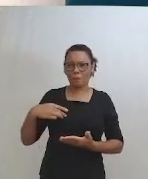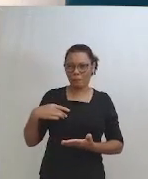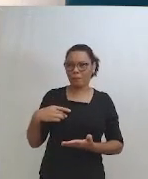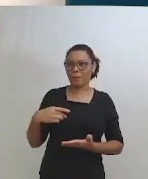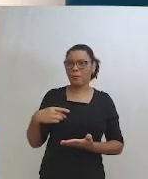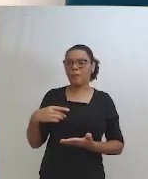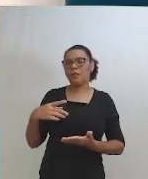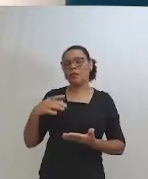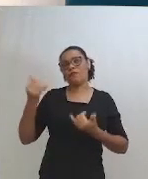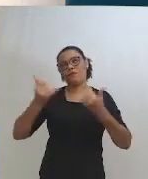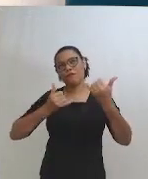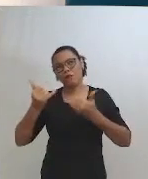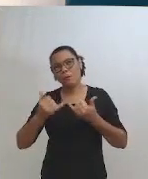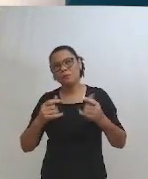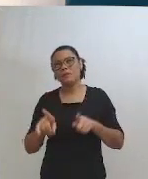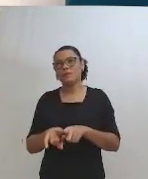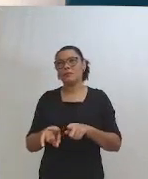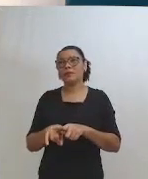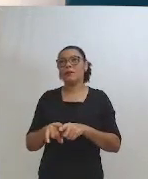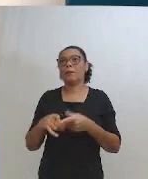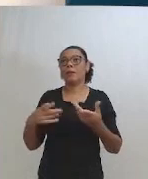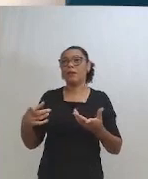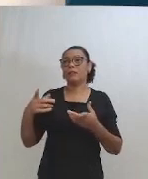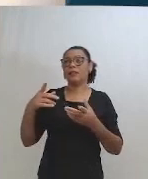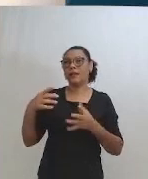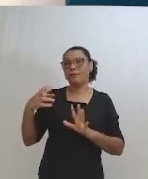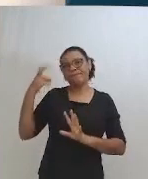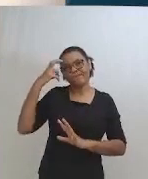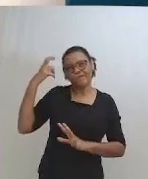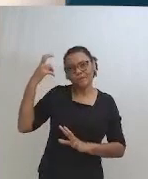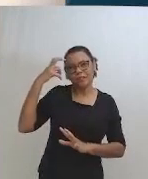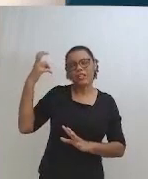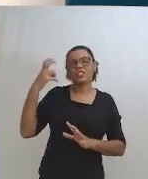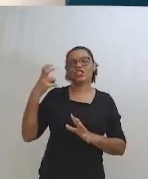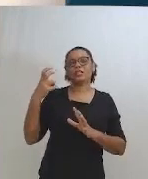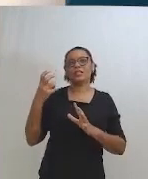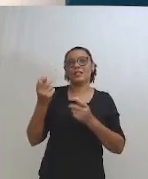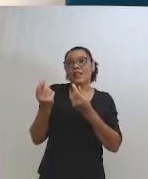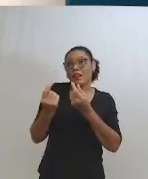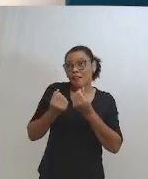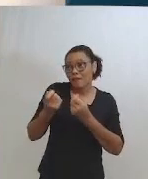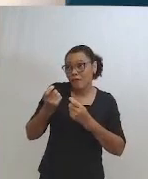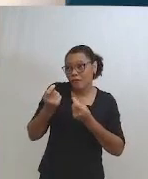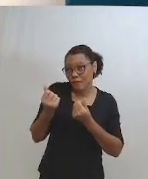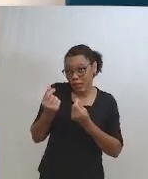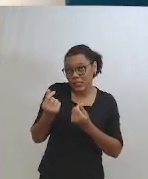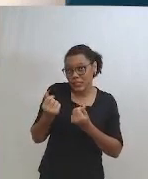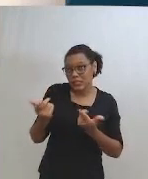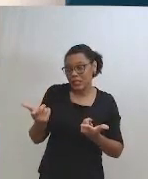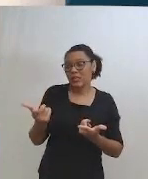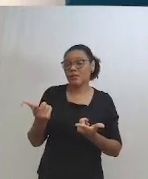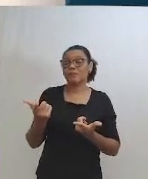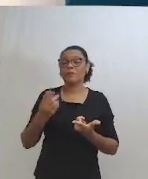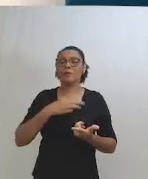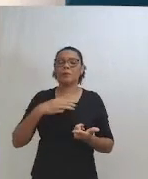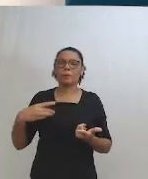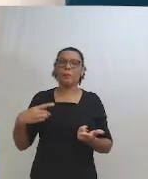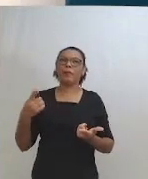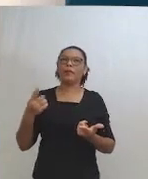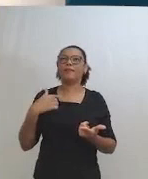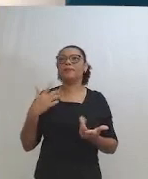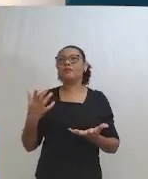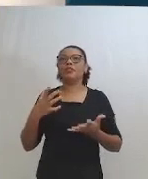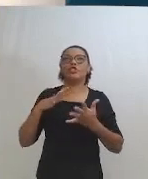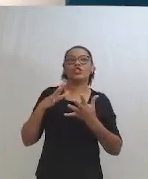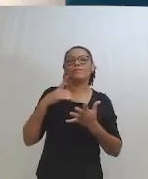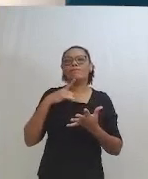de Inteligência Financeira para o Ministério Público por indícios de autoria e materialidade de